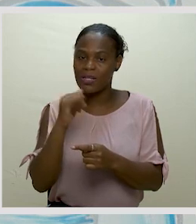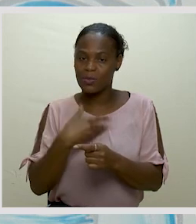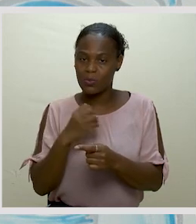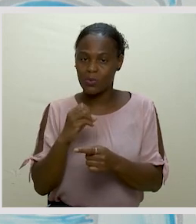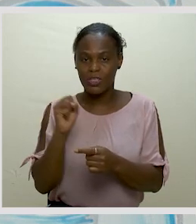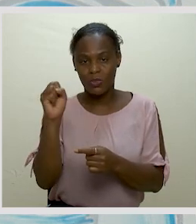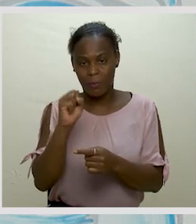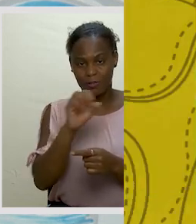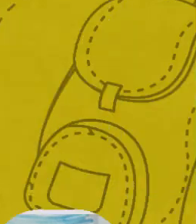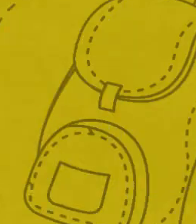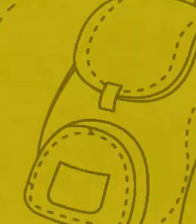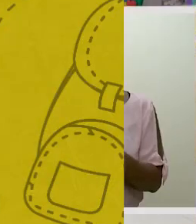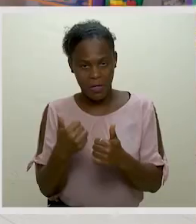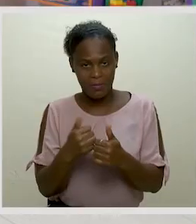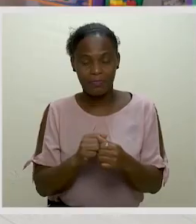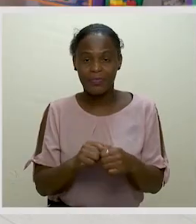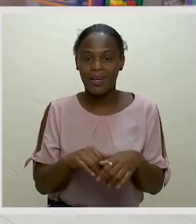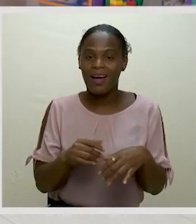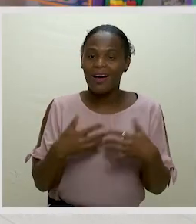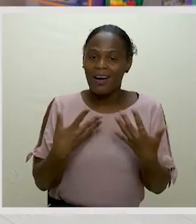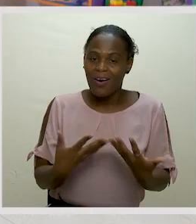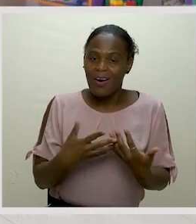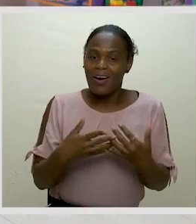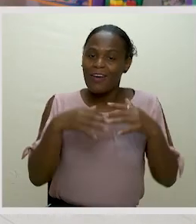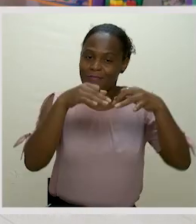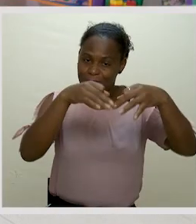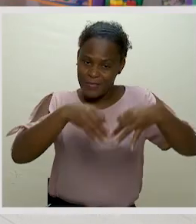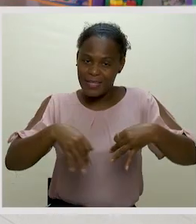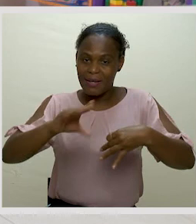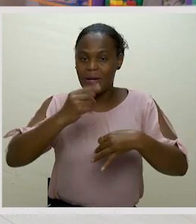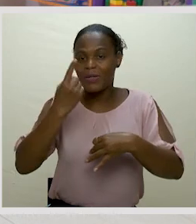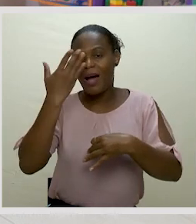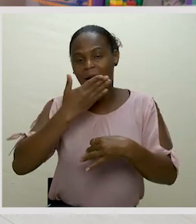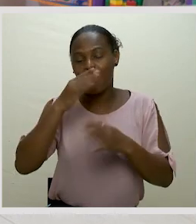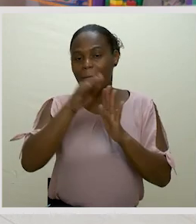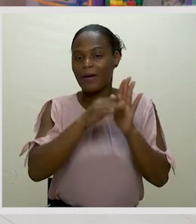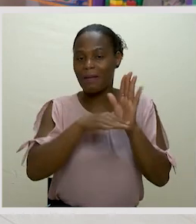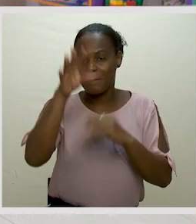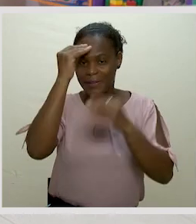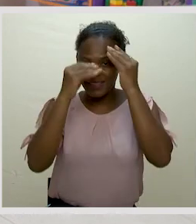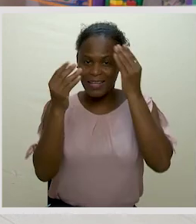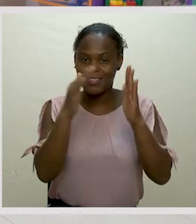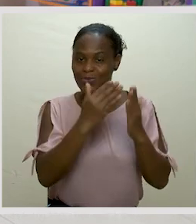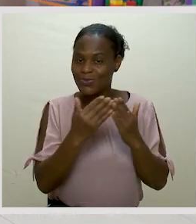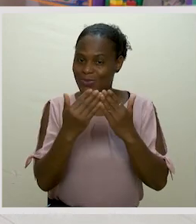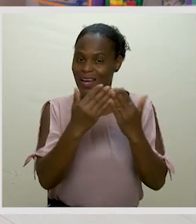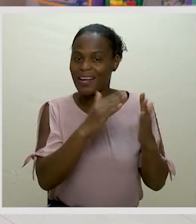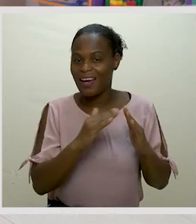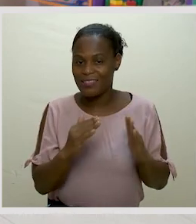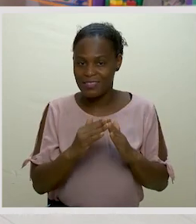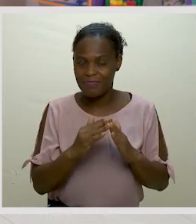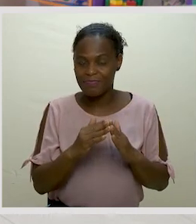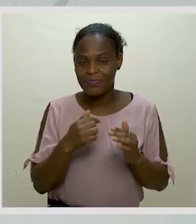vocês conhecem bem. Chegamos ao fim de mais uma aula no programa Aprender e Estudar em